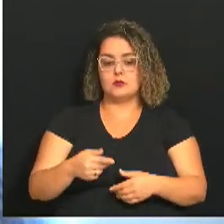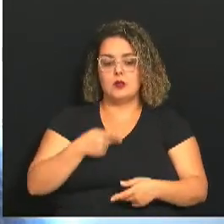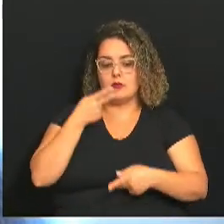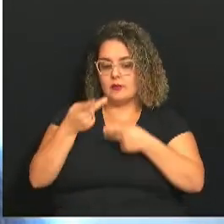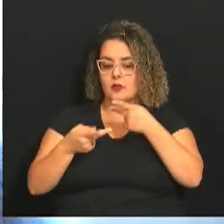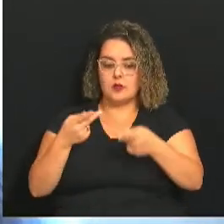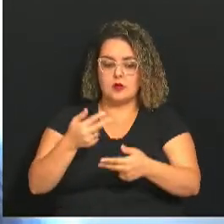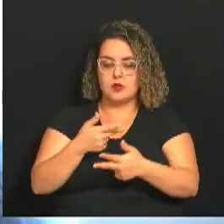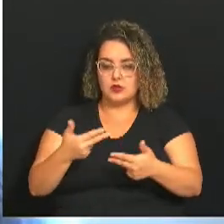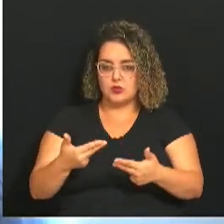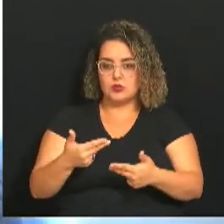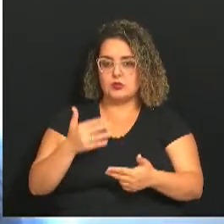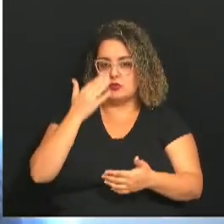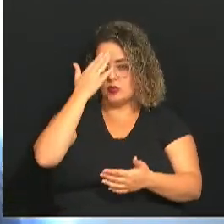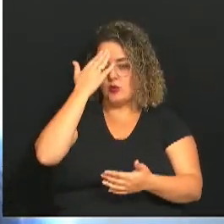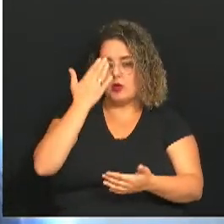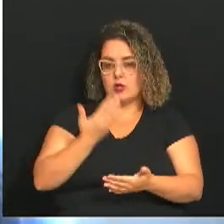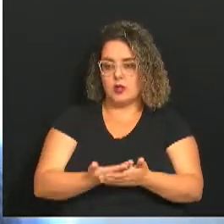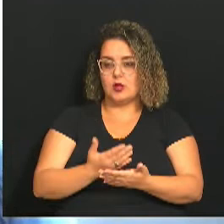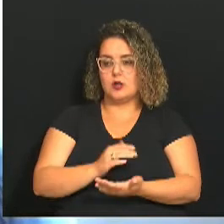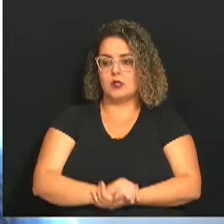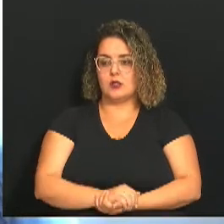Eu acredito que